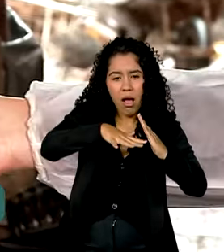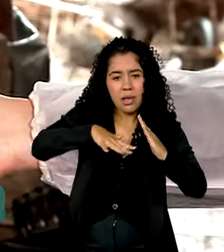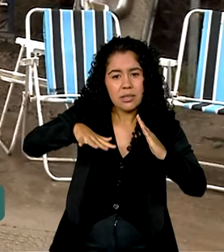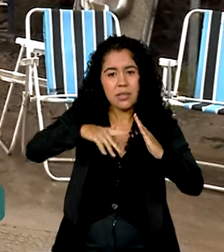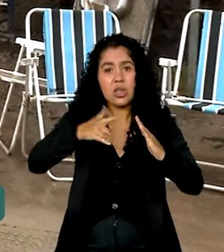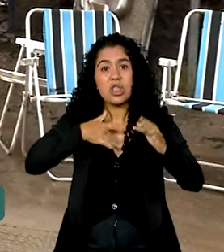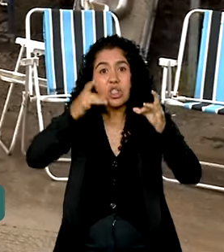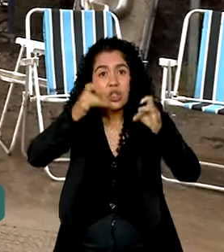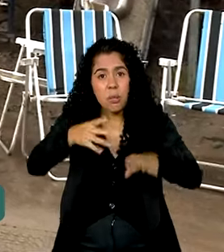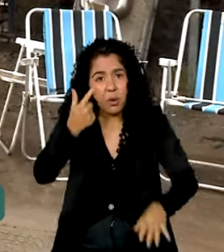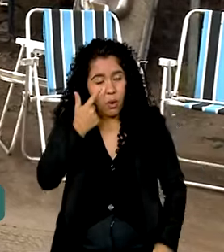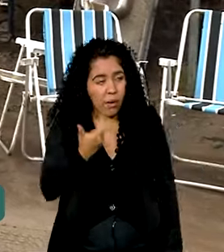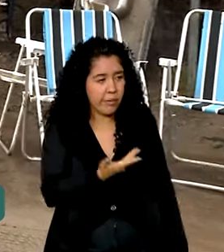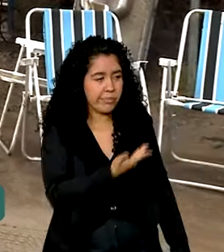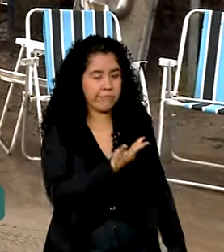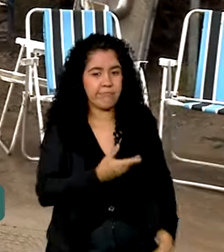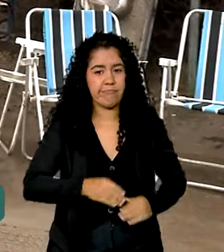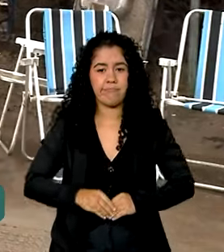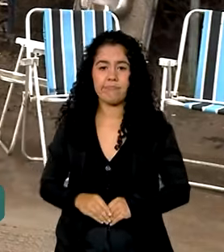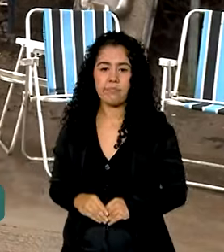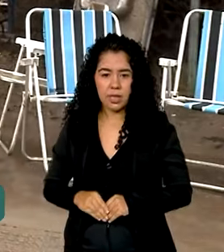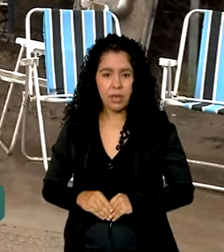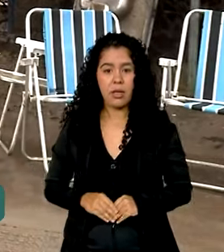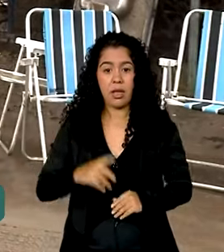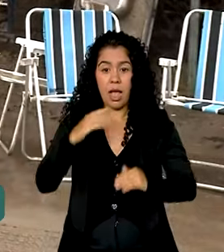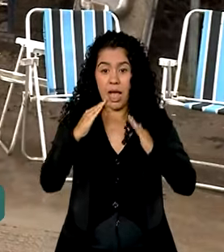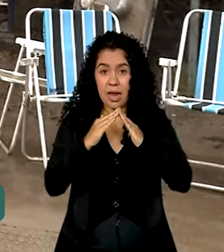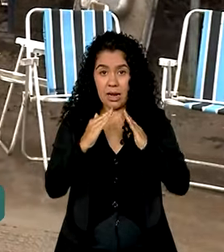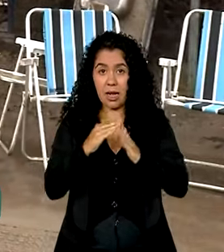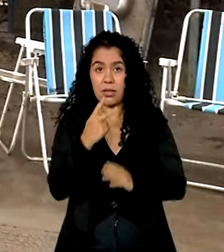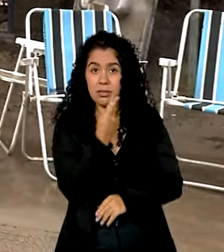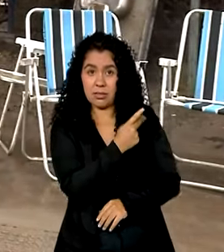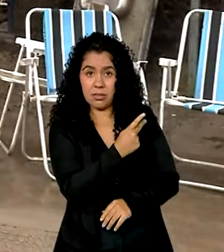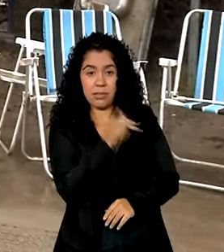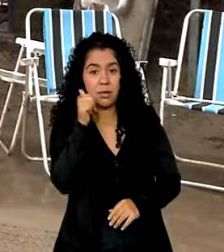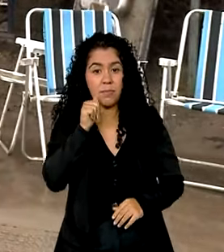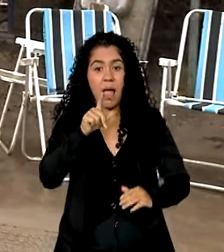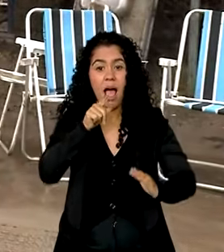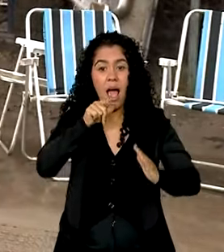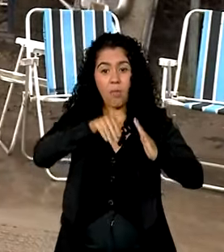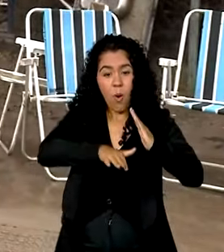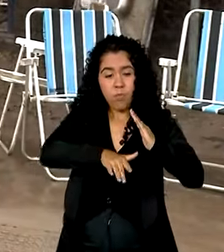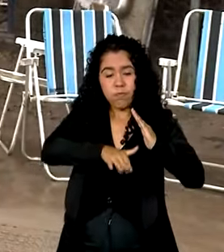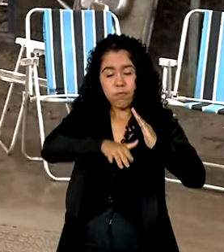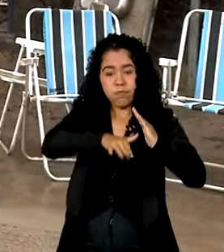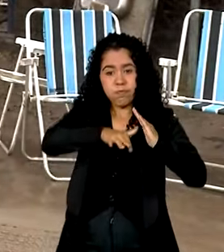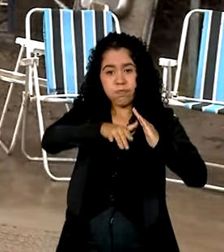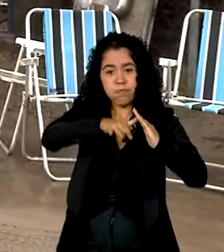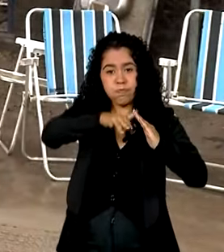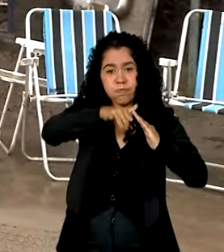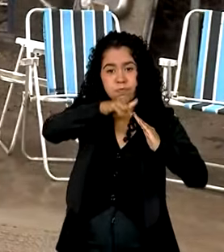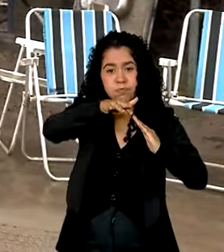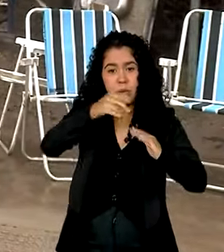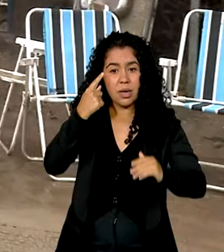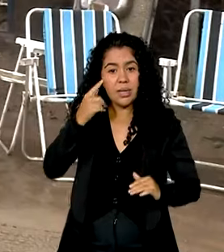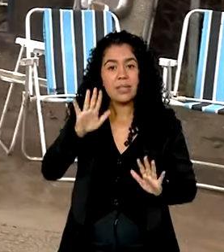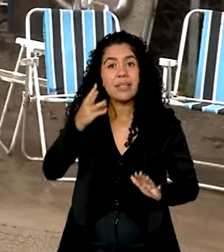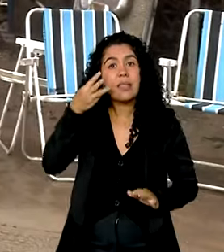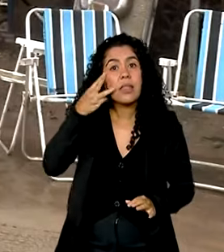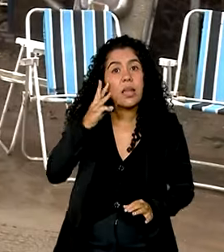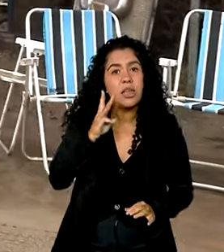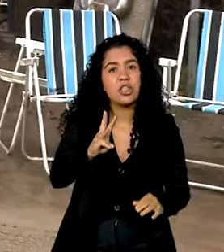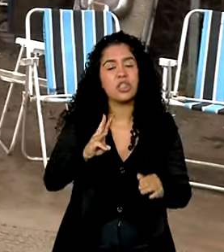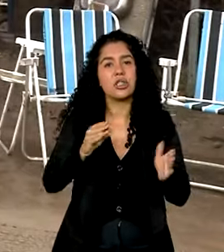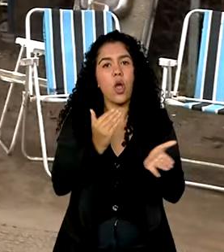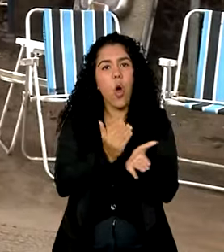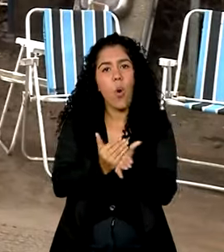está aqui, ó. Aqui na casa da Carla e do Pablo, a água chegou ali na altura do muro. Faz 3 dias que eles começaram a tirar o